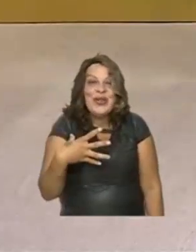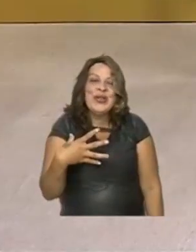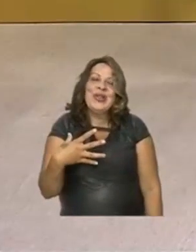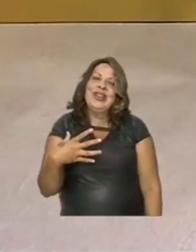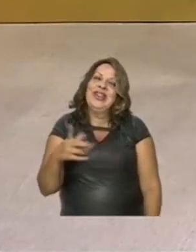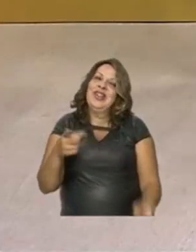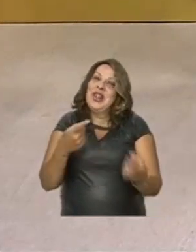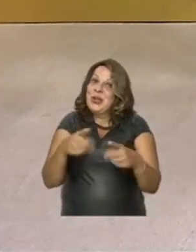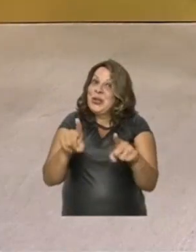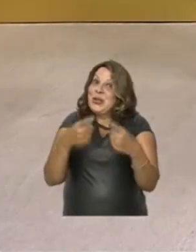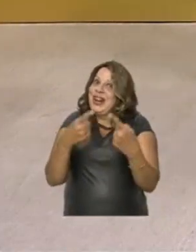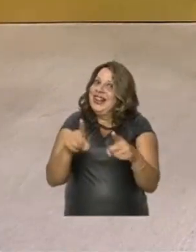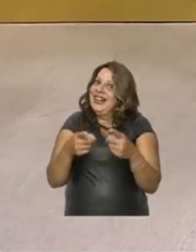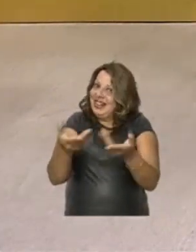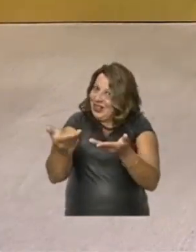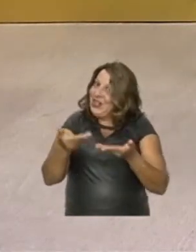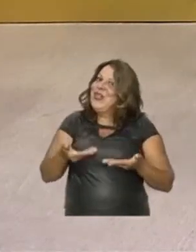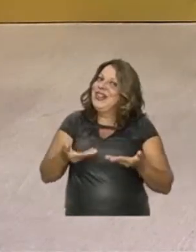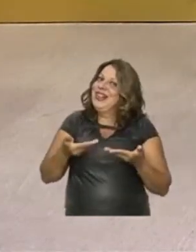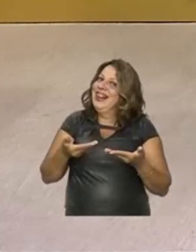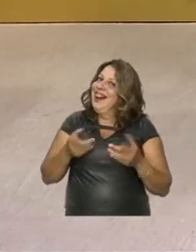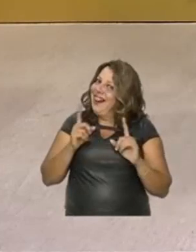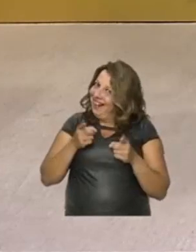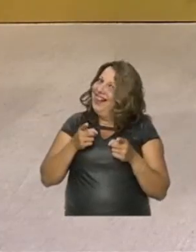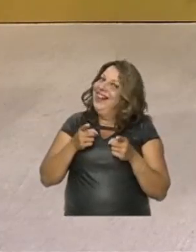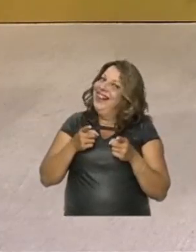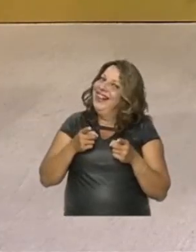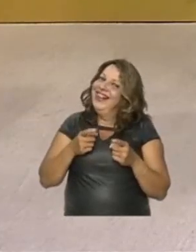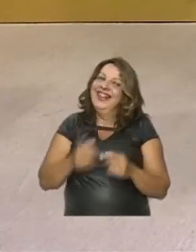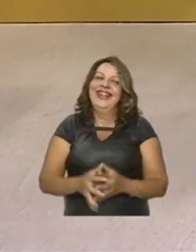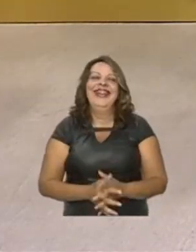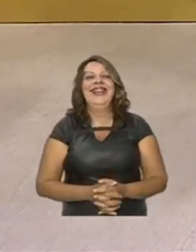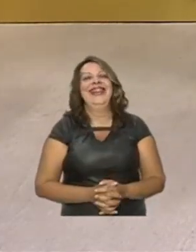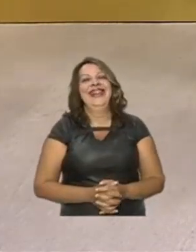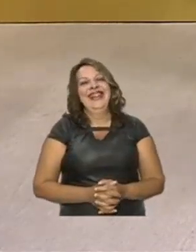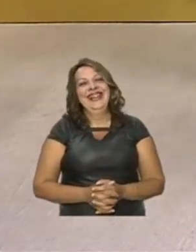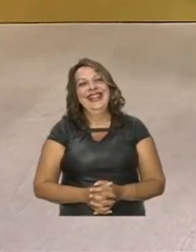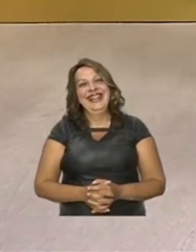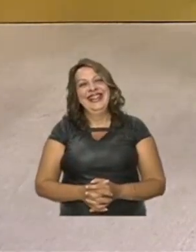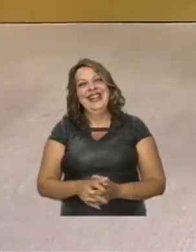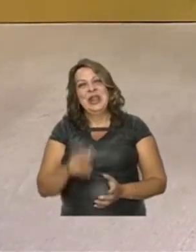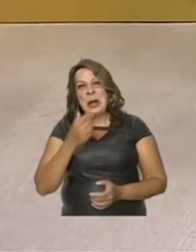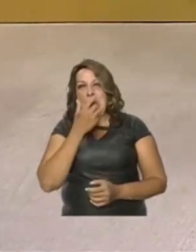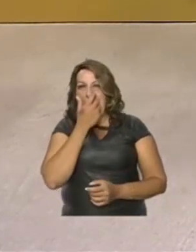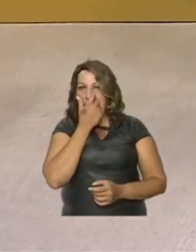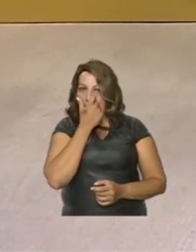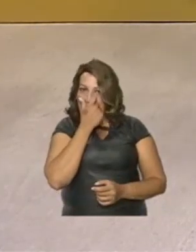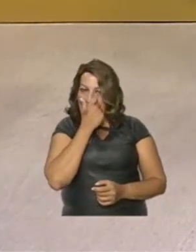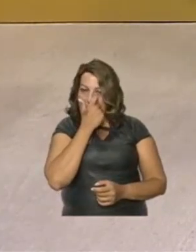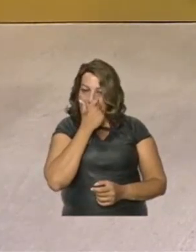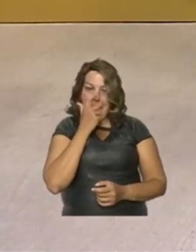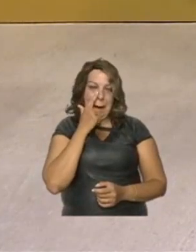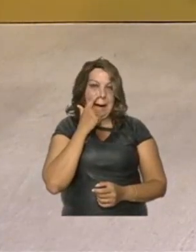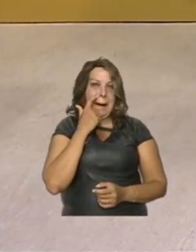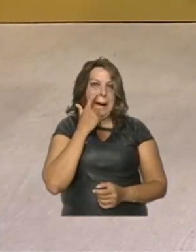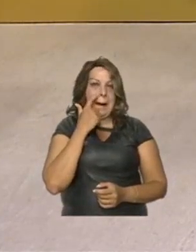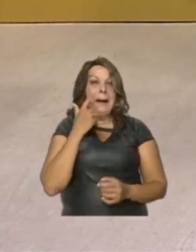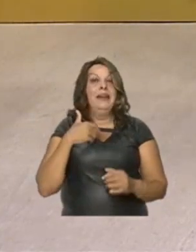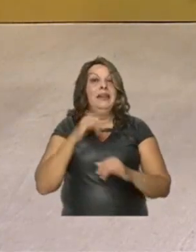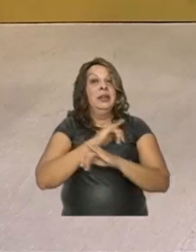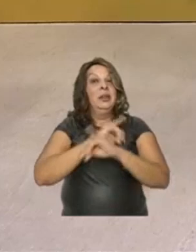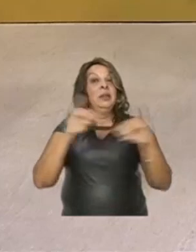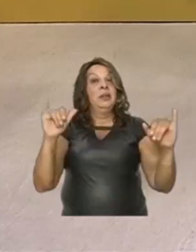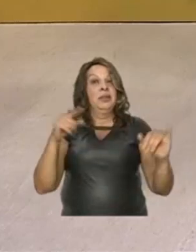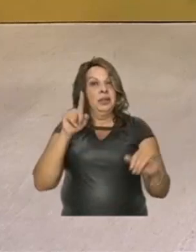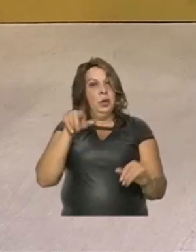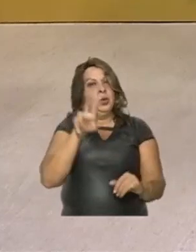um churrasquinho e nos convida! Parabéns, bom demais! Ó, agora aquele recadão pra você que é usuário do nosso